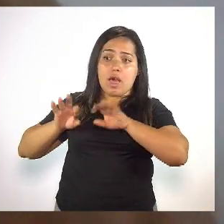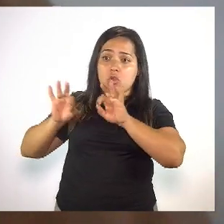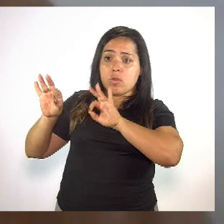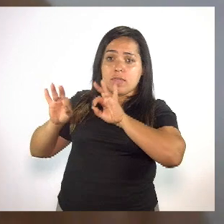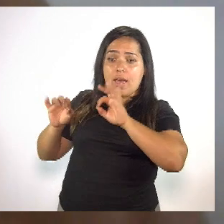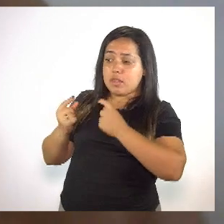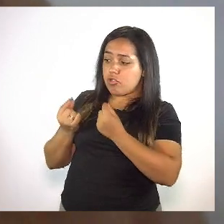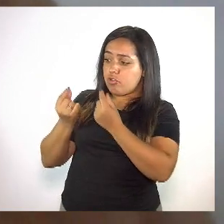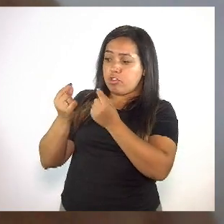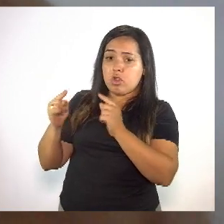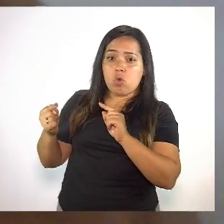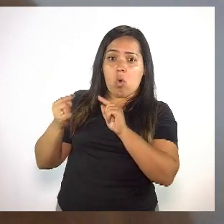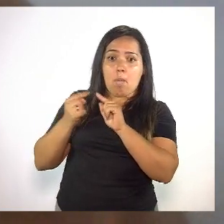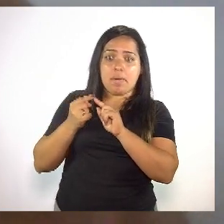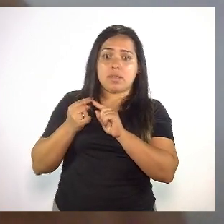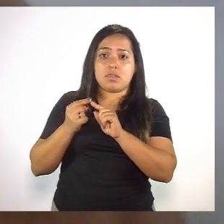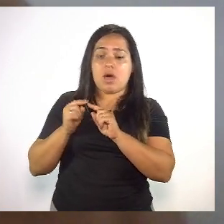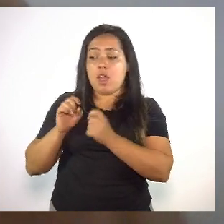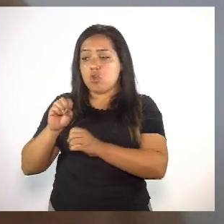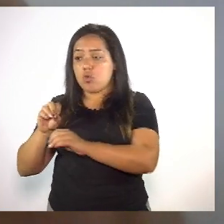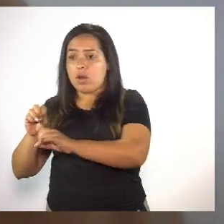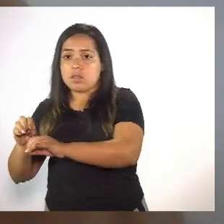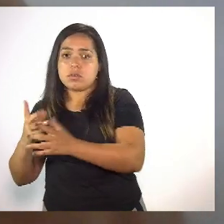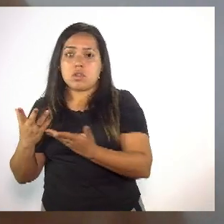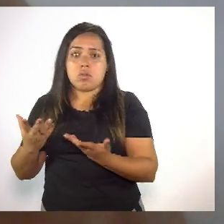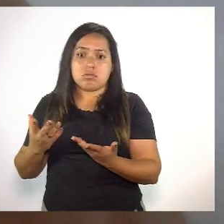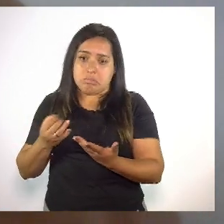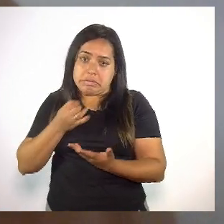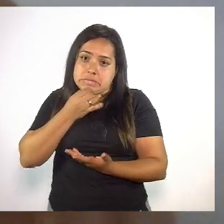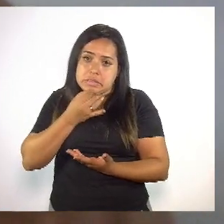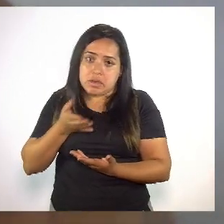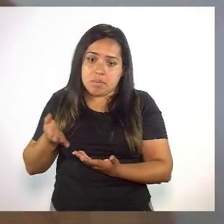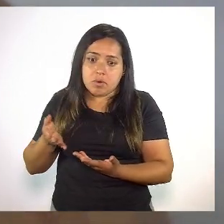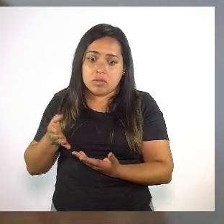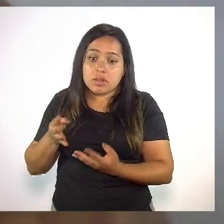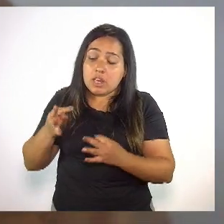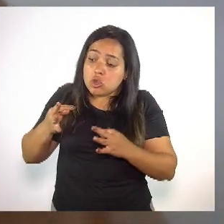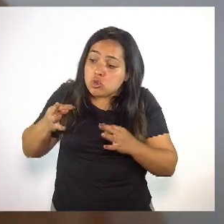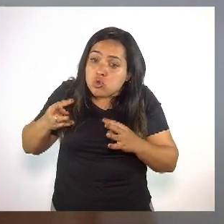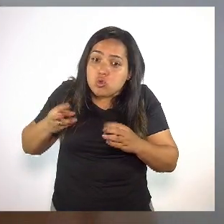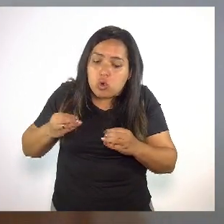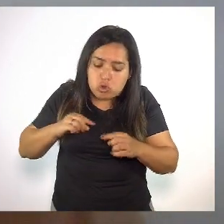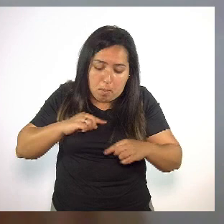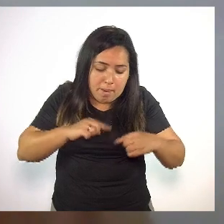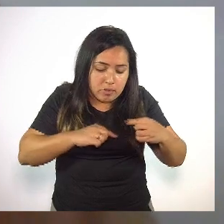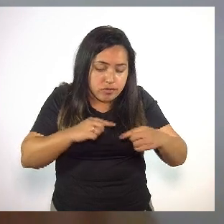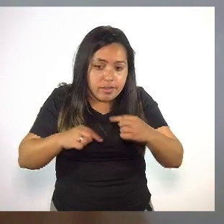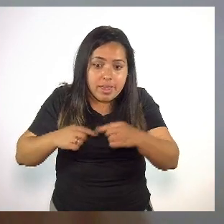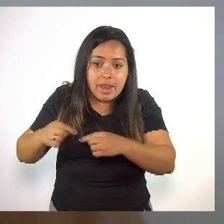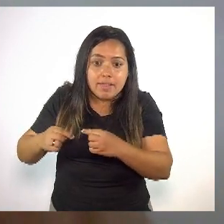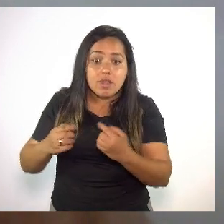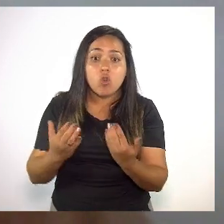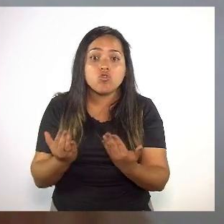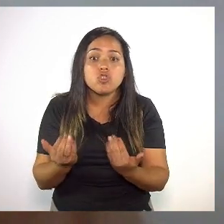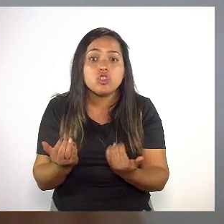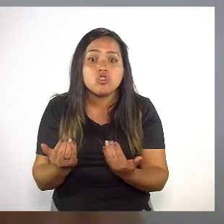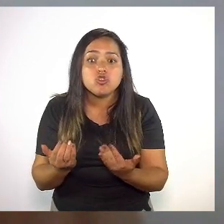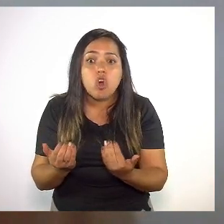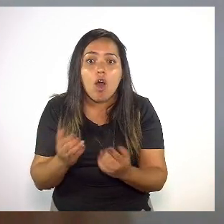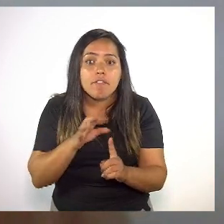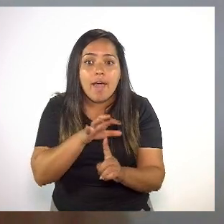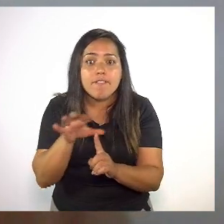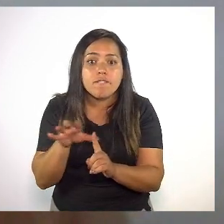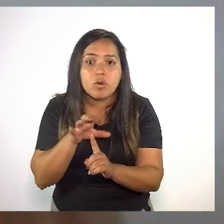educação, então, é claro que tem toda uma geração aí de jovens, as